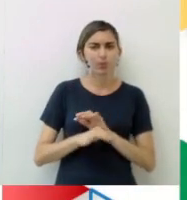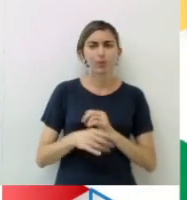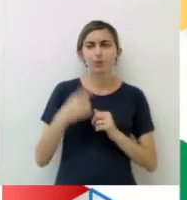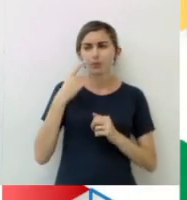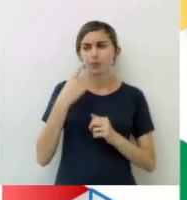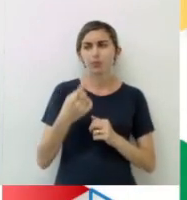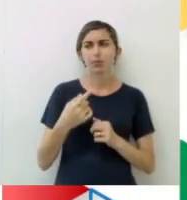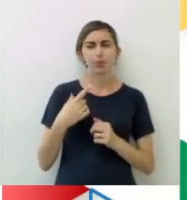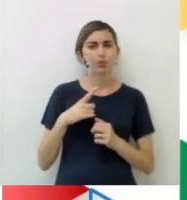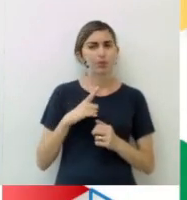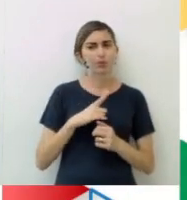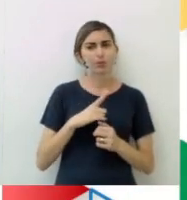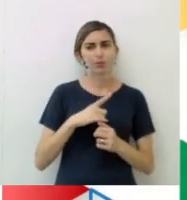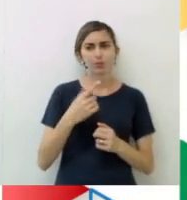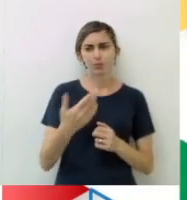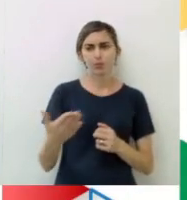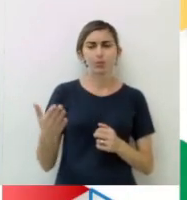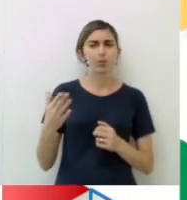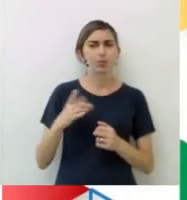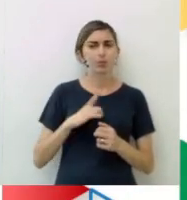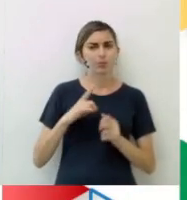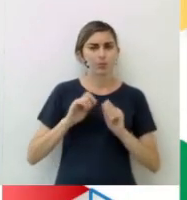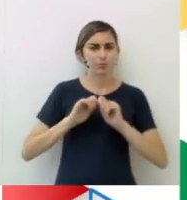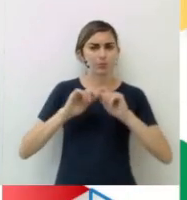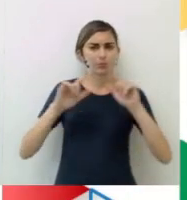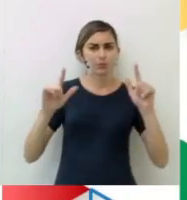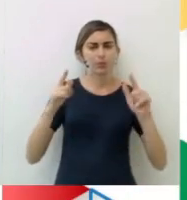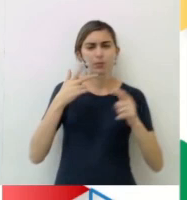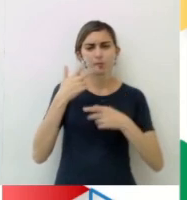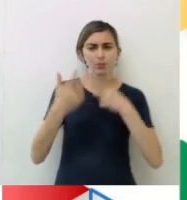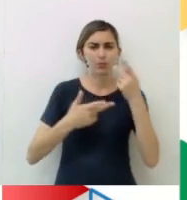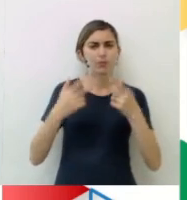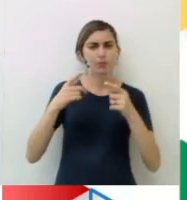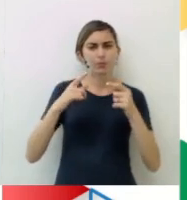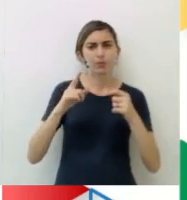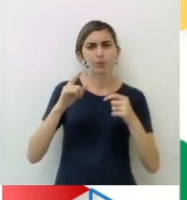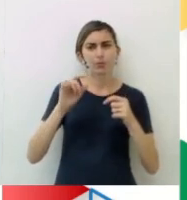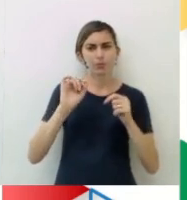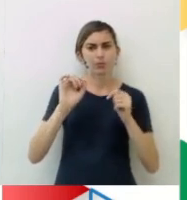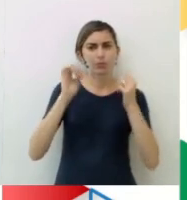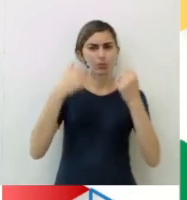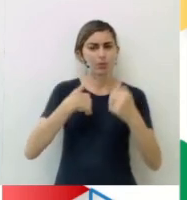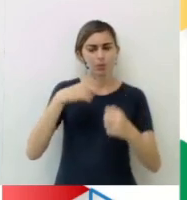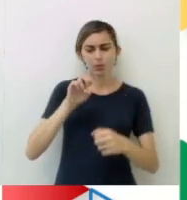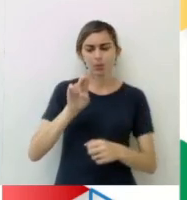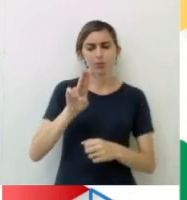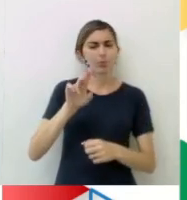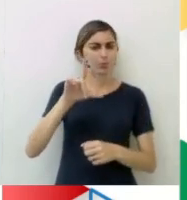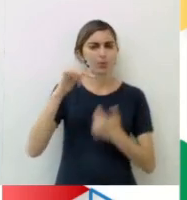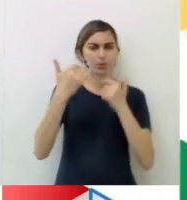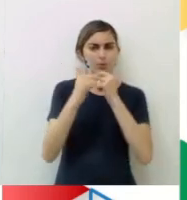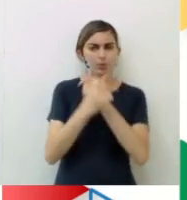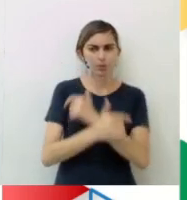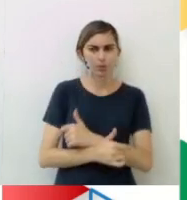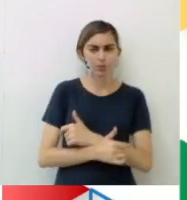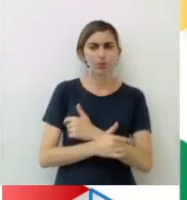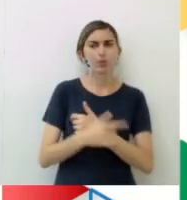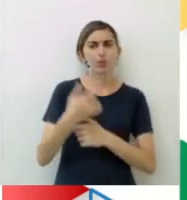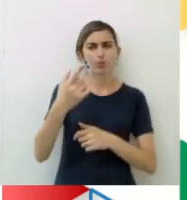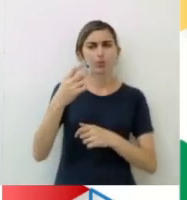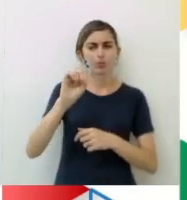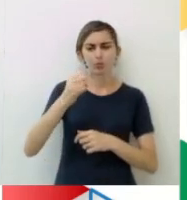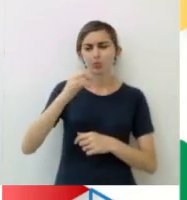agora, nós temos a seguinte questão. Quando a gente falar sobre a questão do eu lírico,